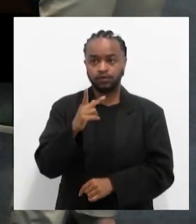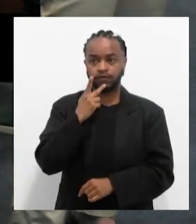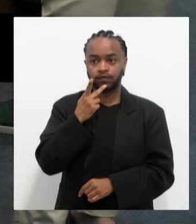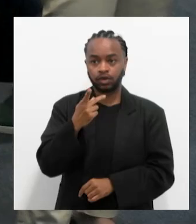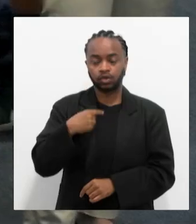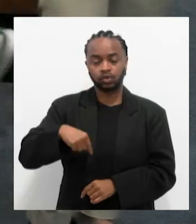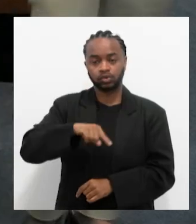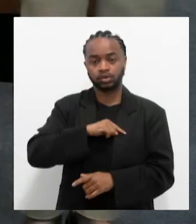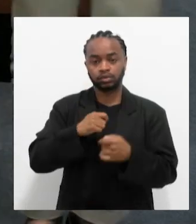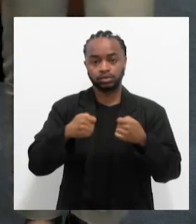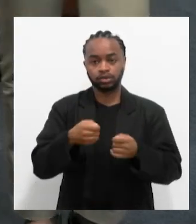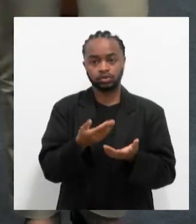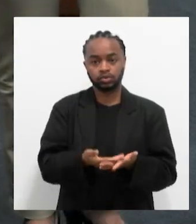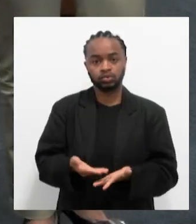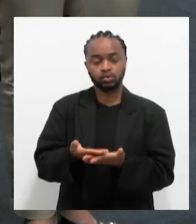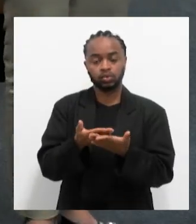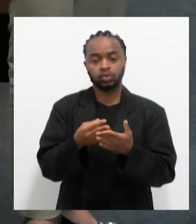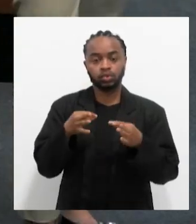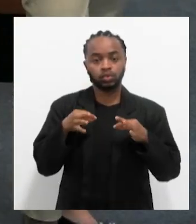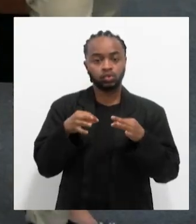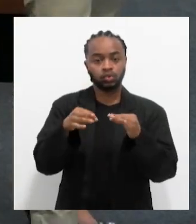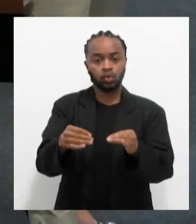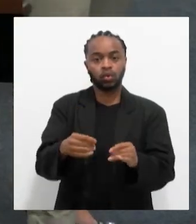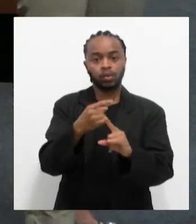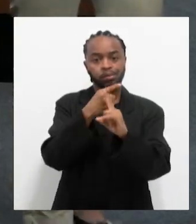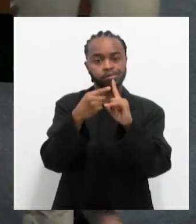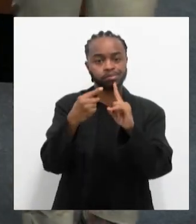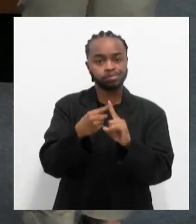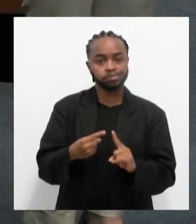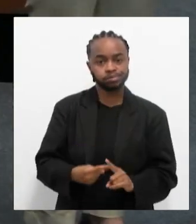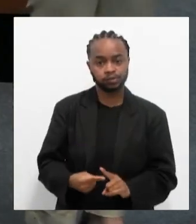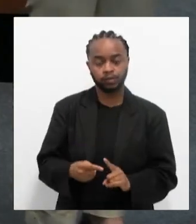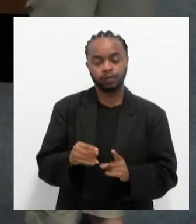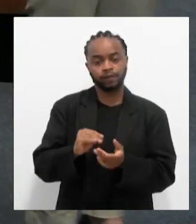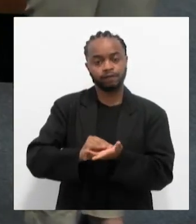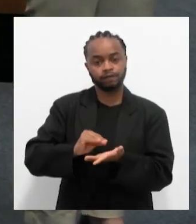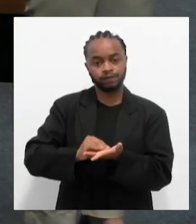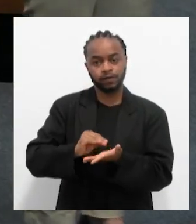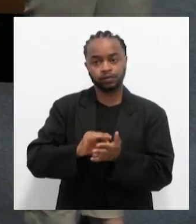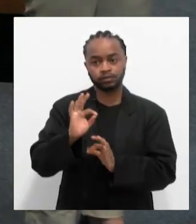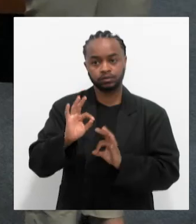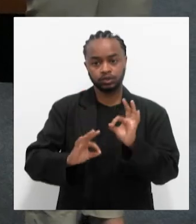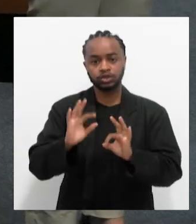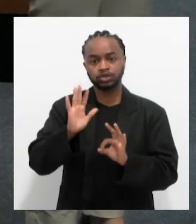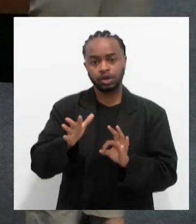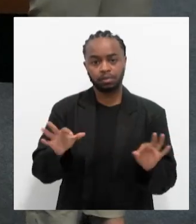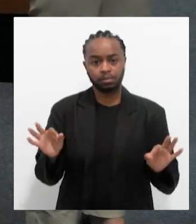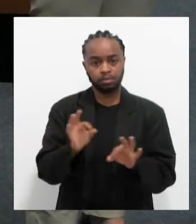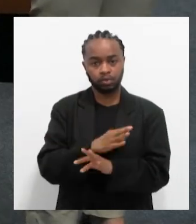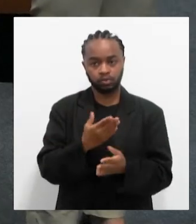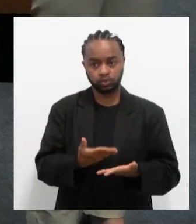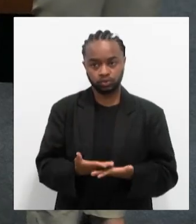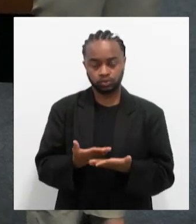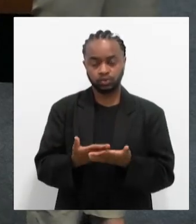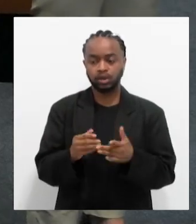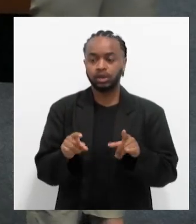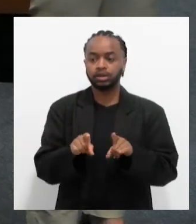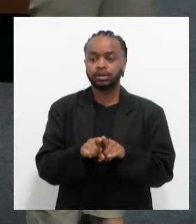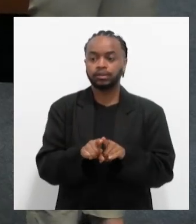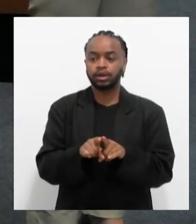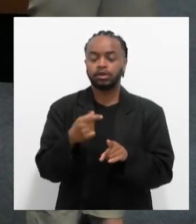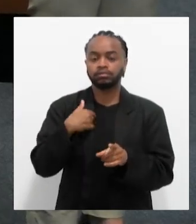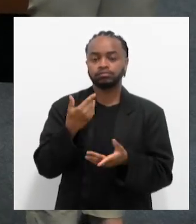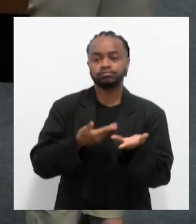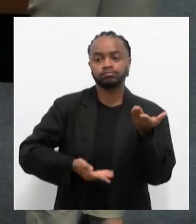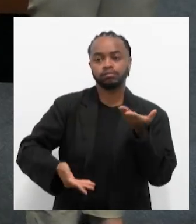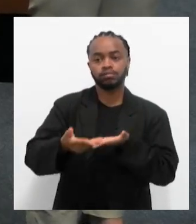um estudo de todos os vetos que estão pendentes. O estudo já está pronto. Inclusive, tenho